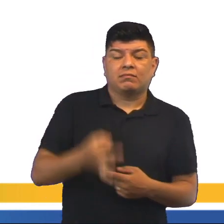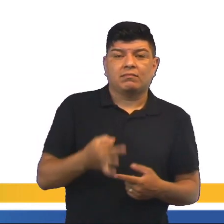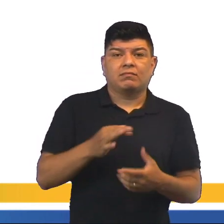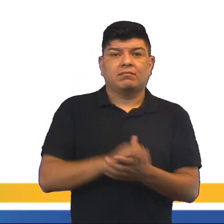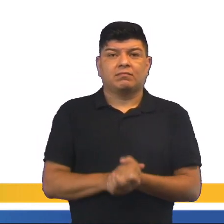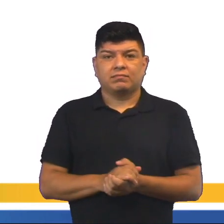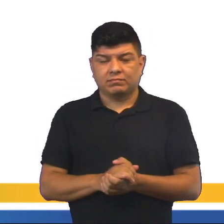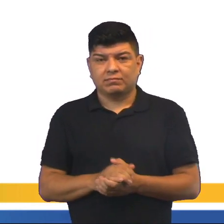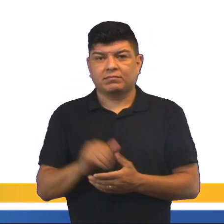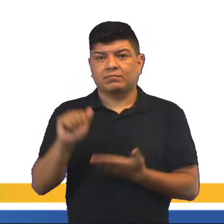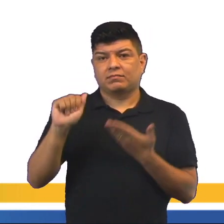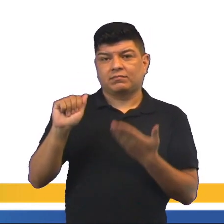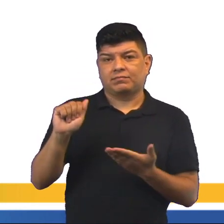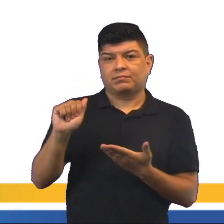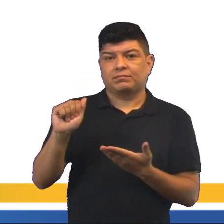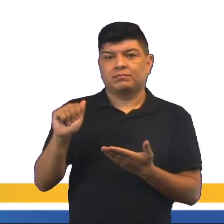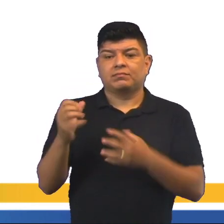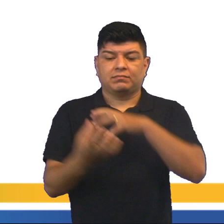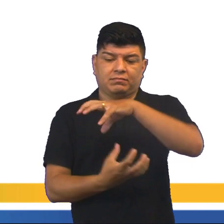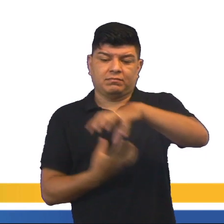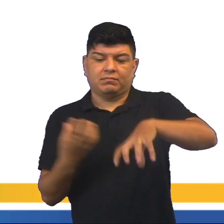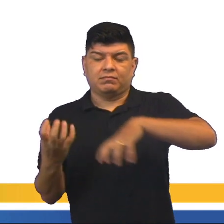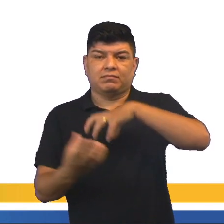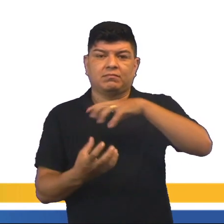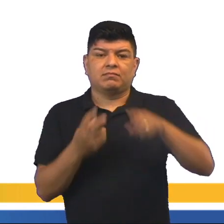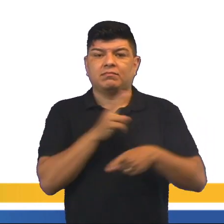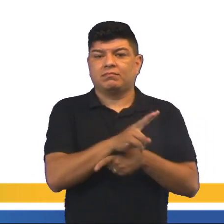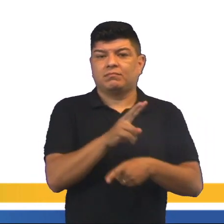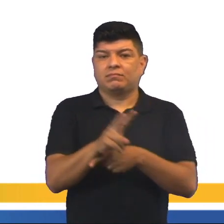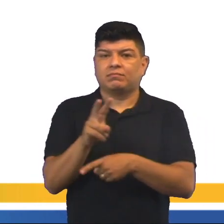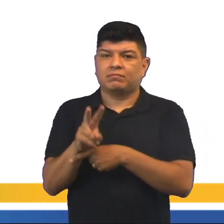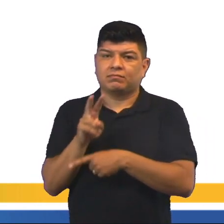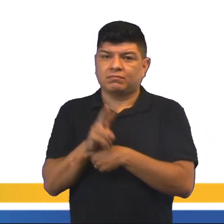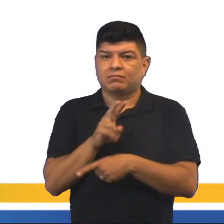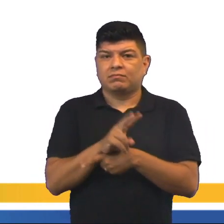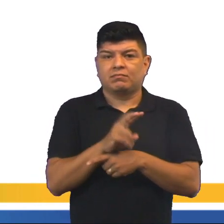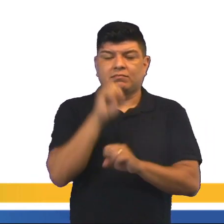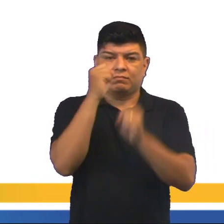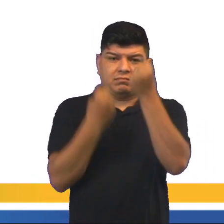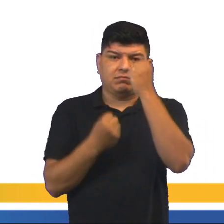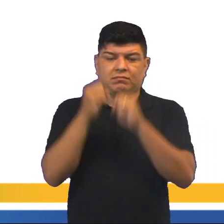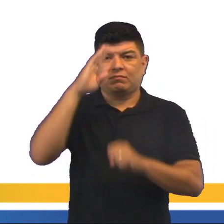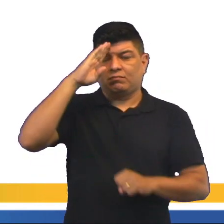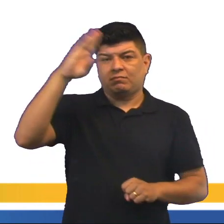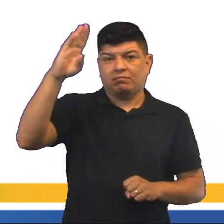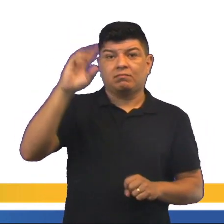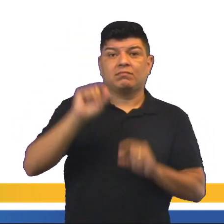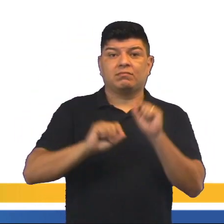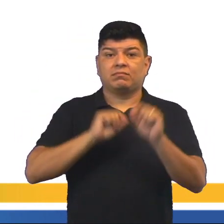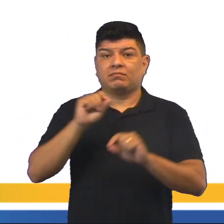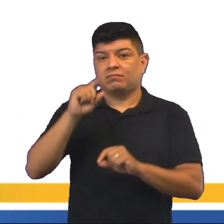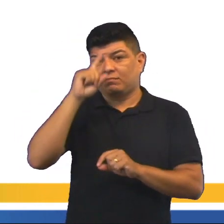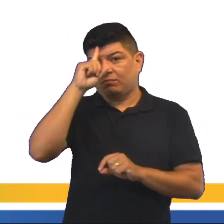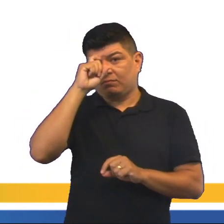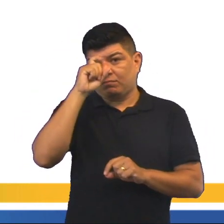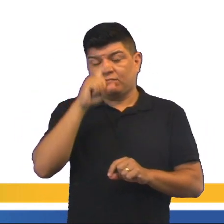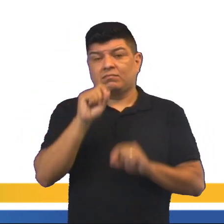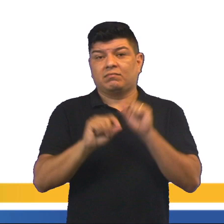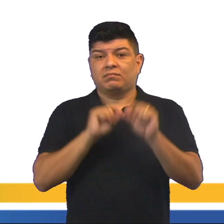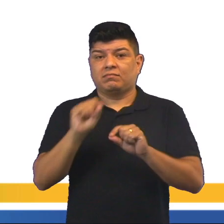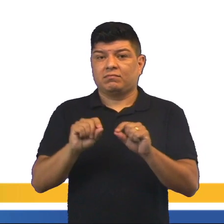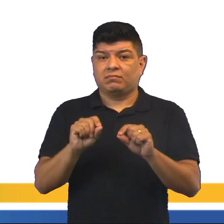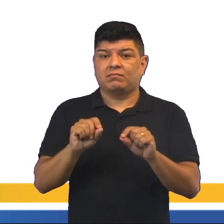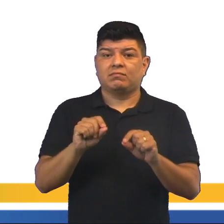corretamente. Vamos lá, letra A. Revolução na higiene, que acompanhou a Revolução Industrial, principalmente nas áreas da medicina e do